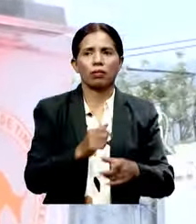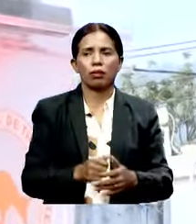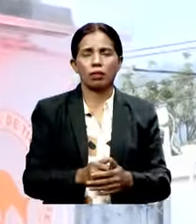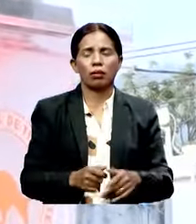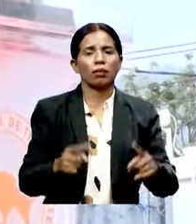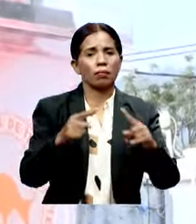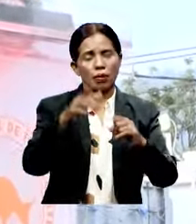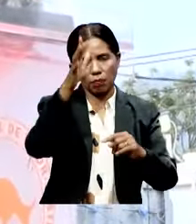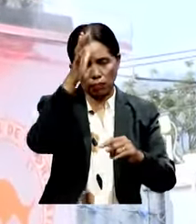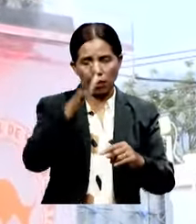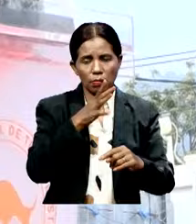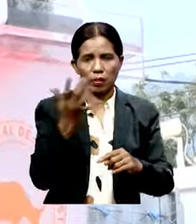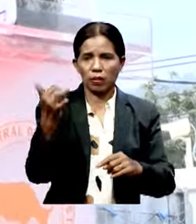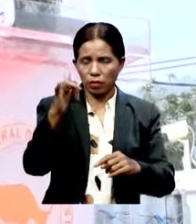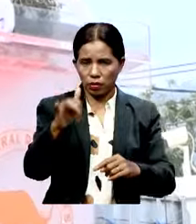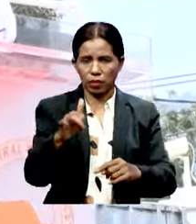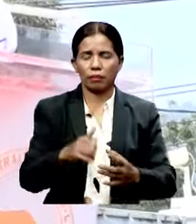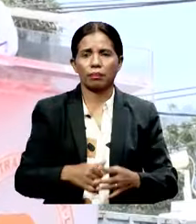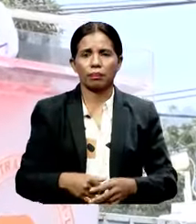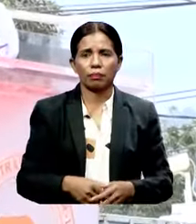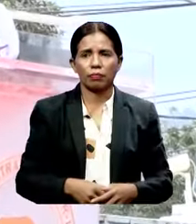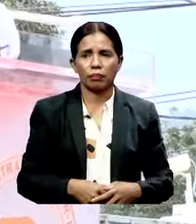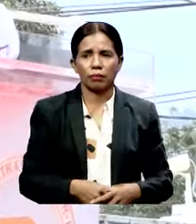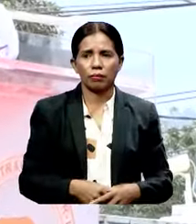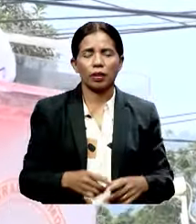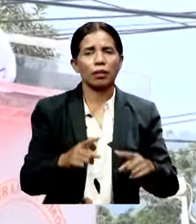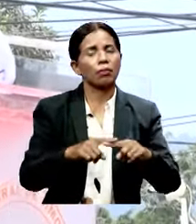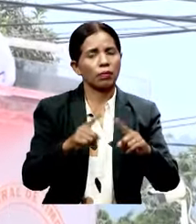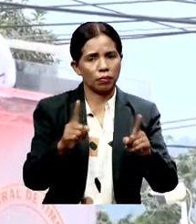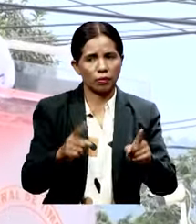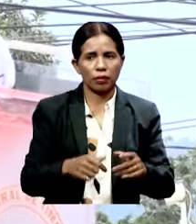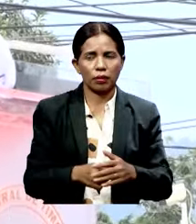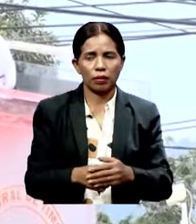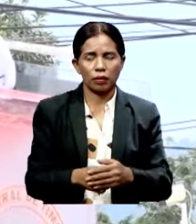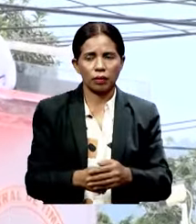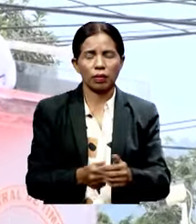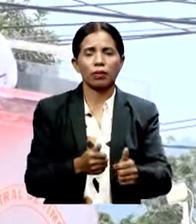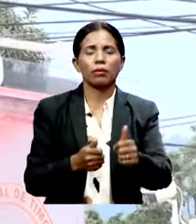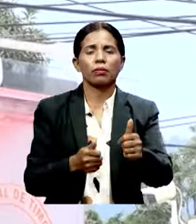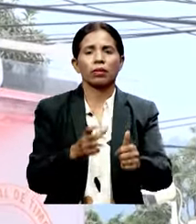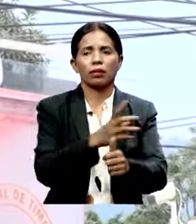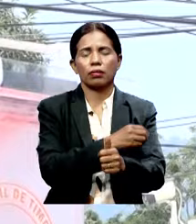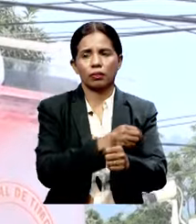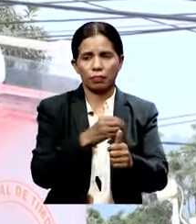ainda há mansira, com certeza. Mas bem, as cooperativas,